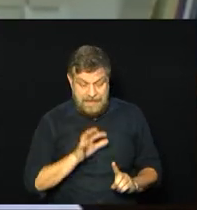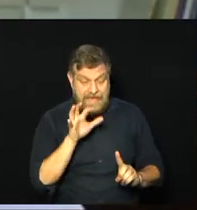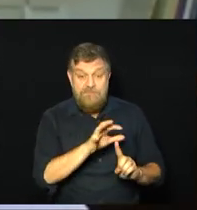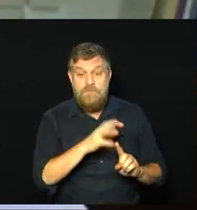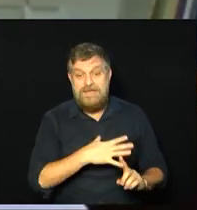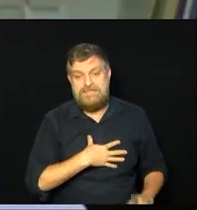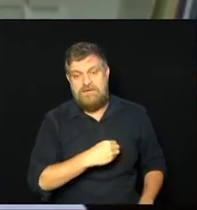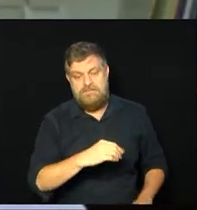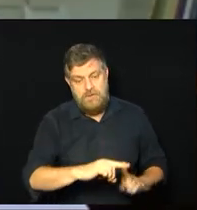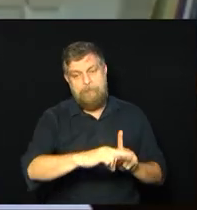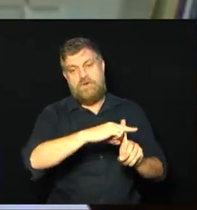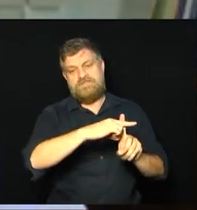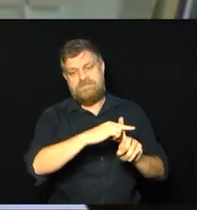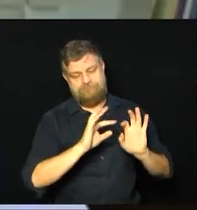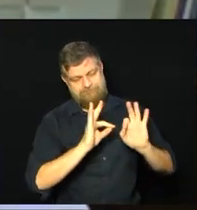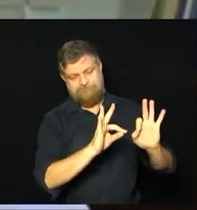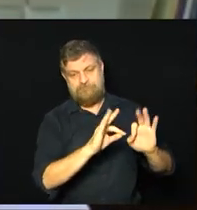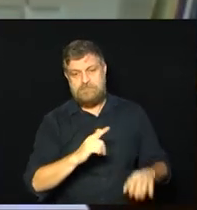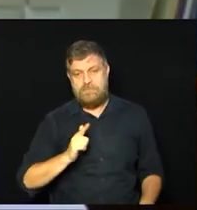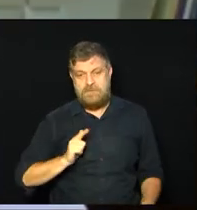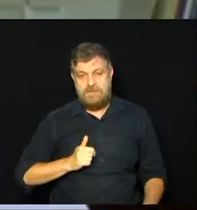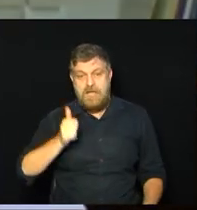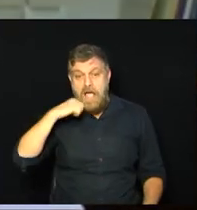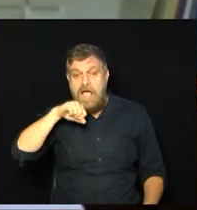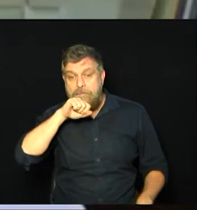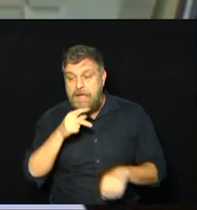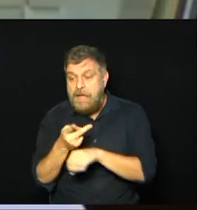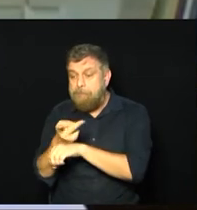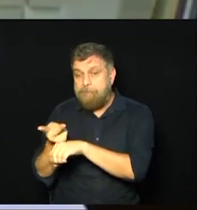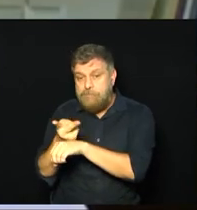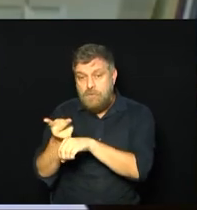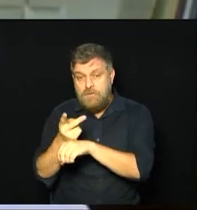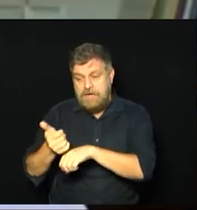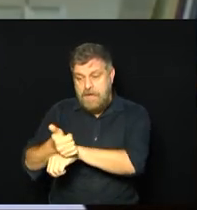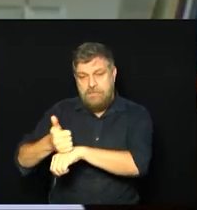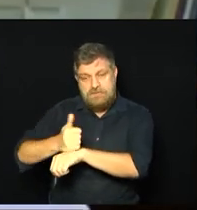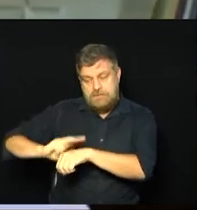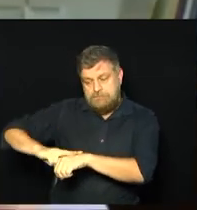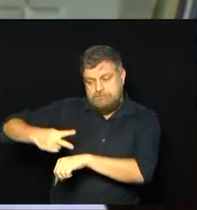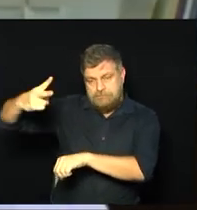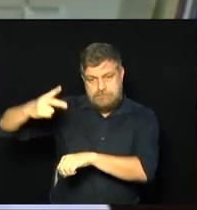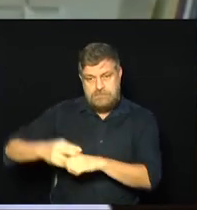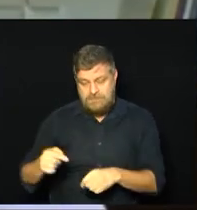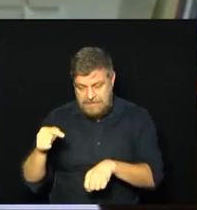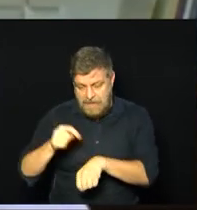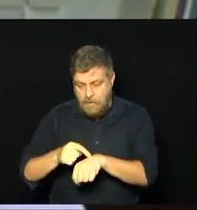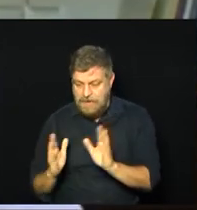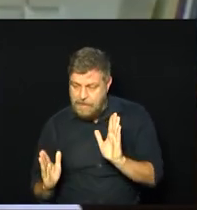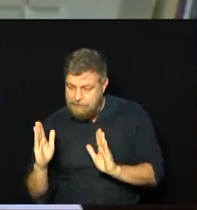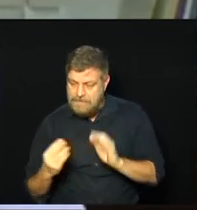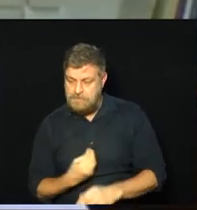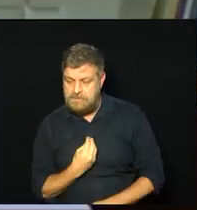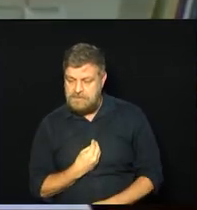filhos. Então, assim, tem o lado da mãe buscar uma carreira que combine com aquele momento de vida